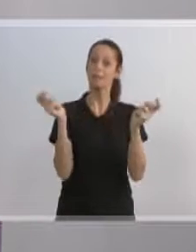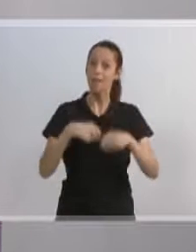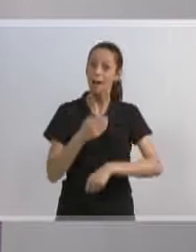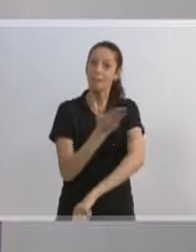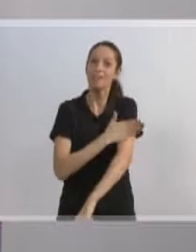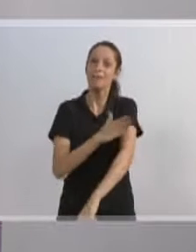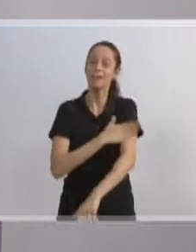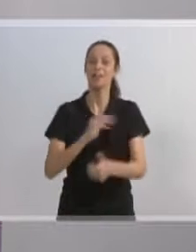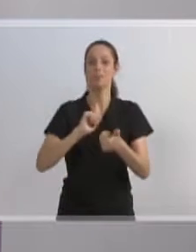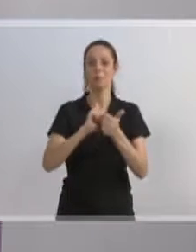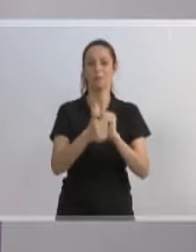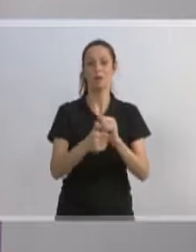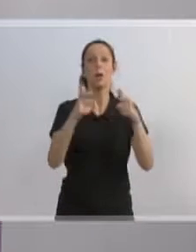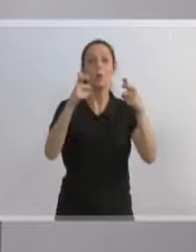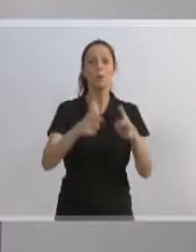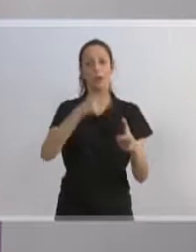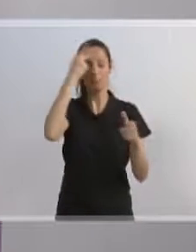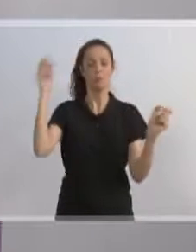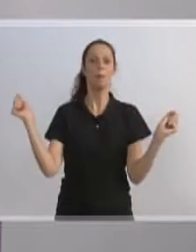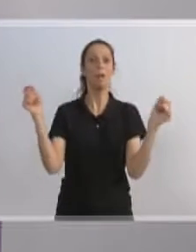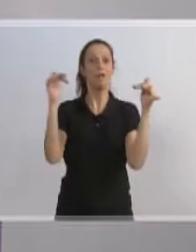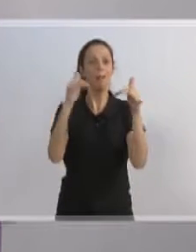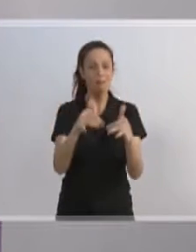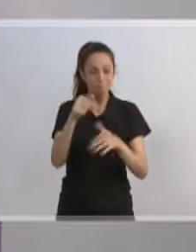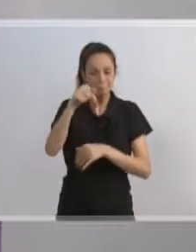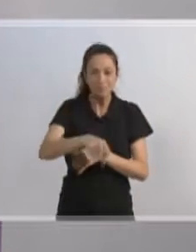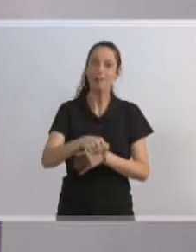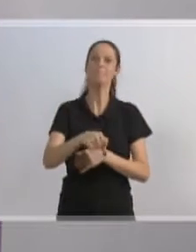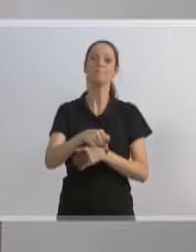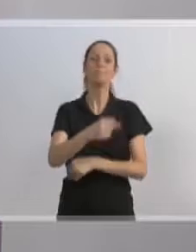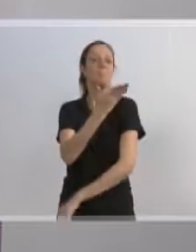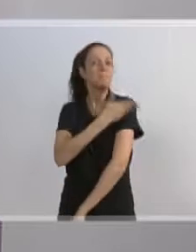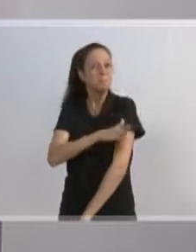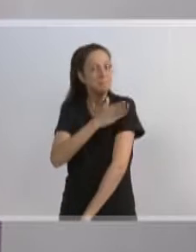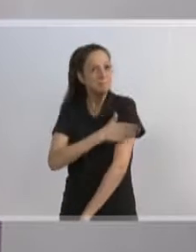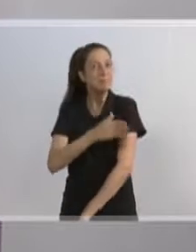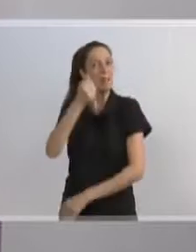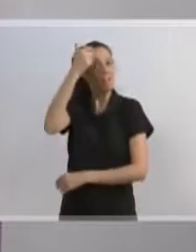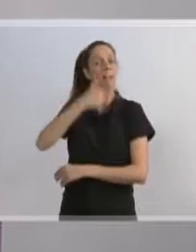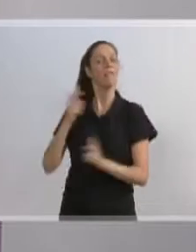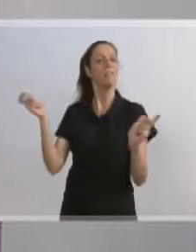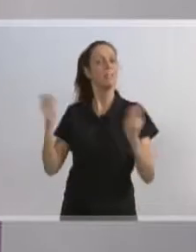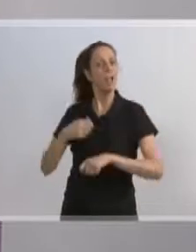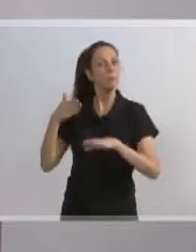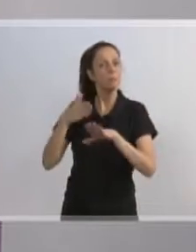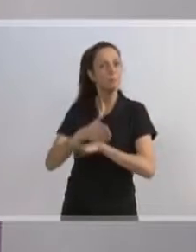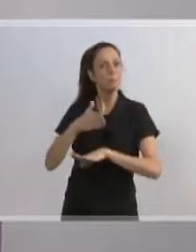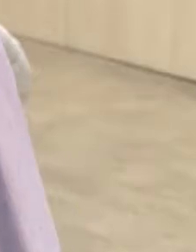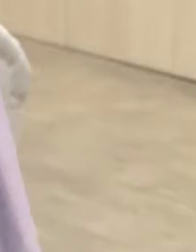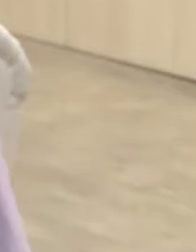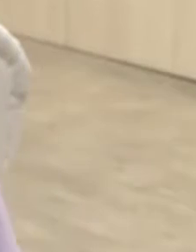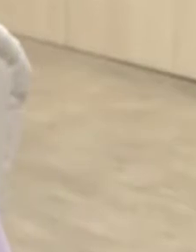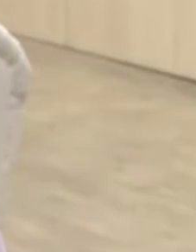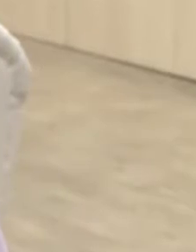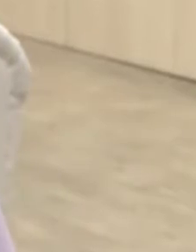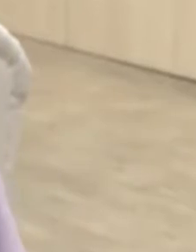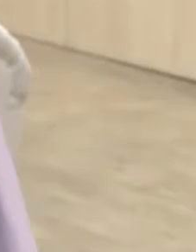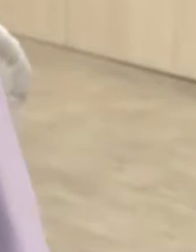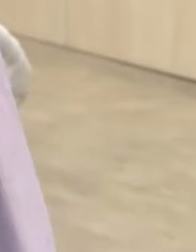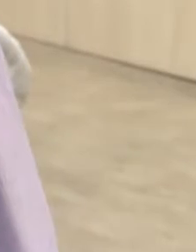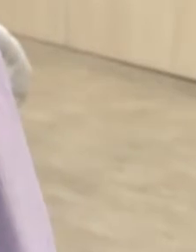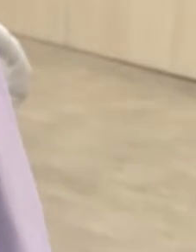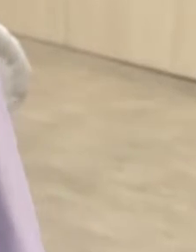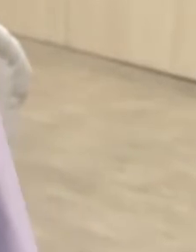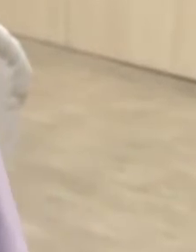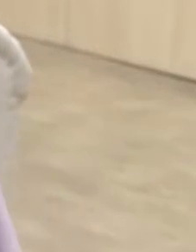Zeca Bombeiro falou de mobilidade, destacou o descaso com a BR-470. Essa obra já foi dada